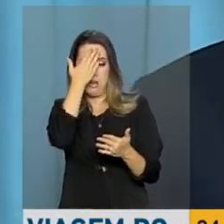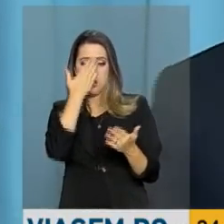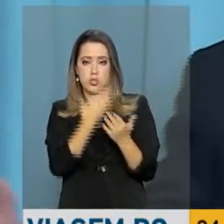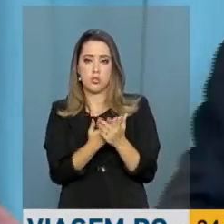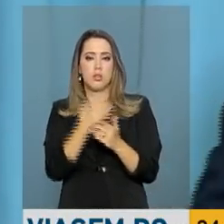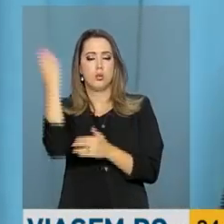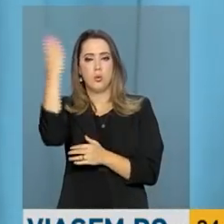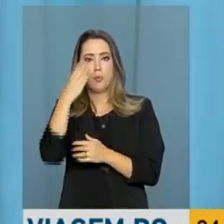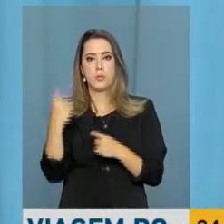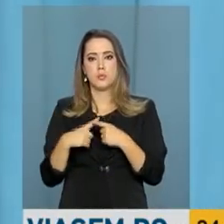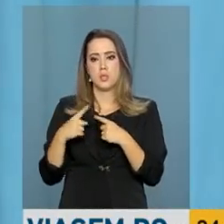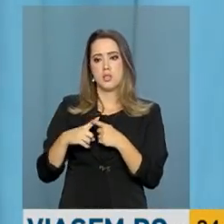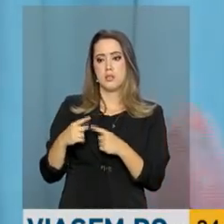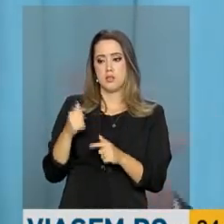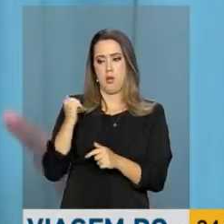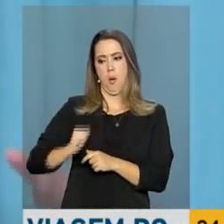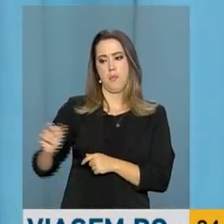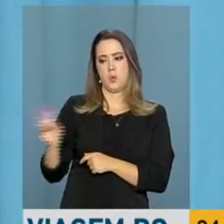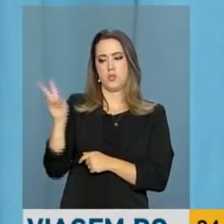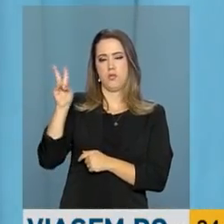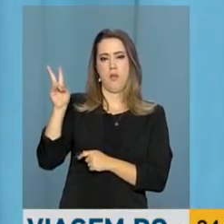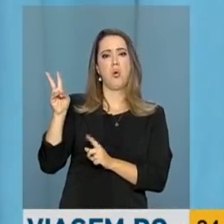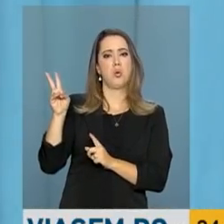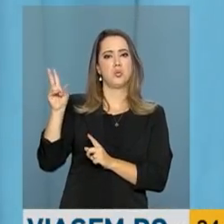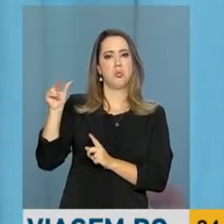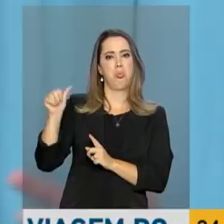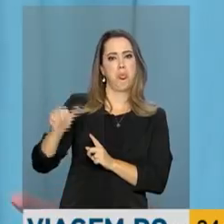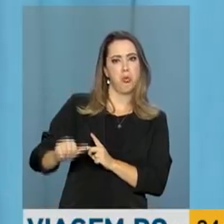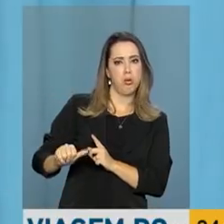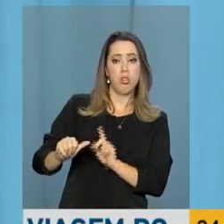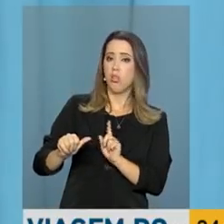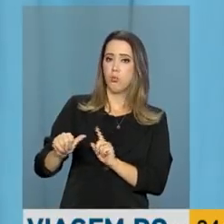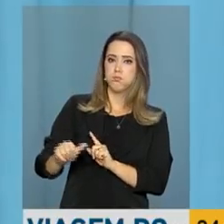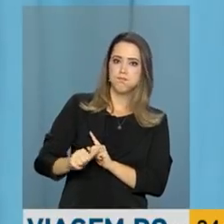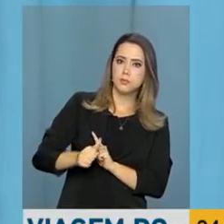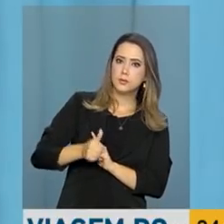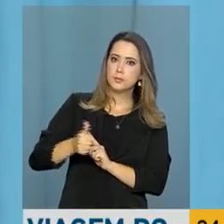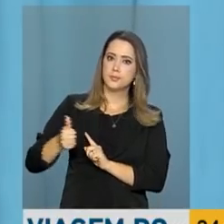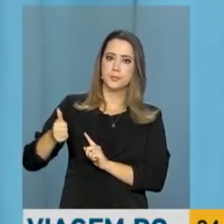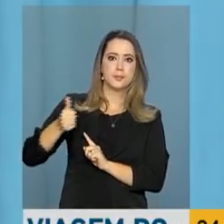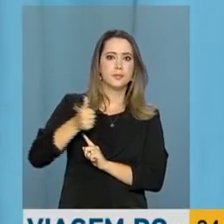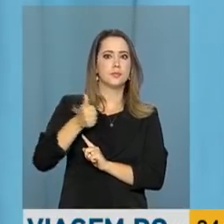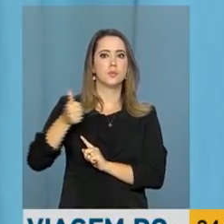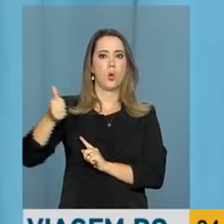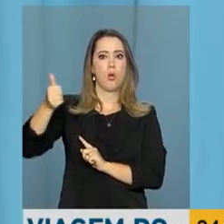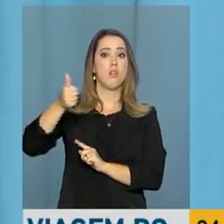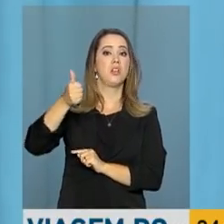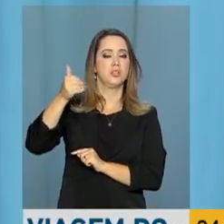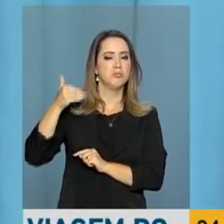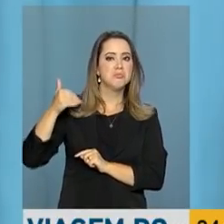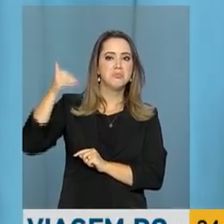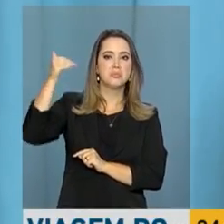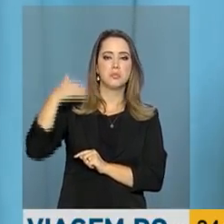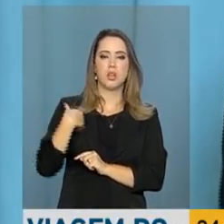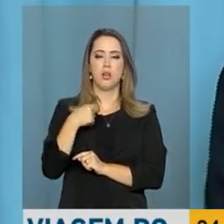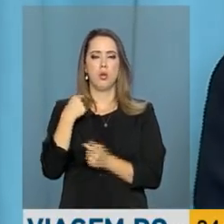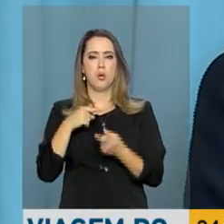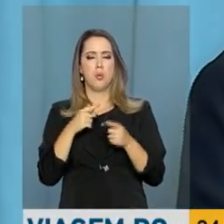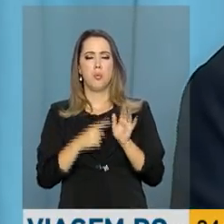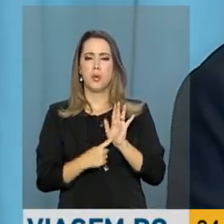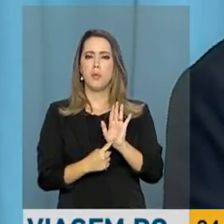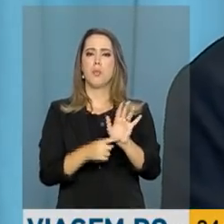porque senão a Bolsa também é o reflexo daquilo que as pessoas pensam do nosso mercado e das possibilidades